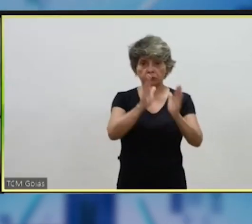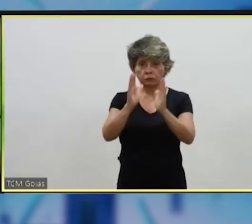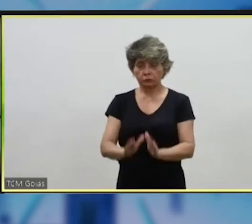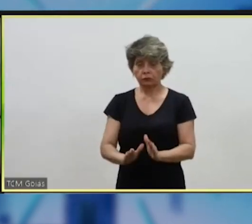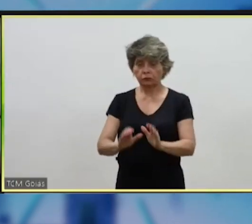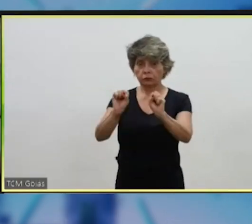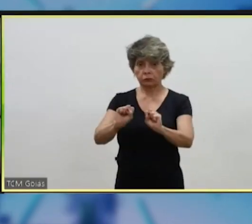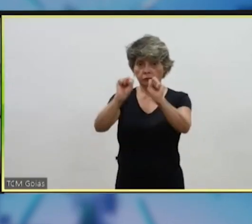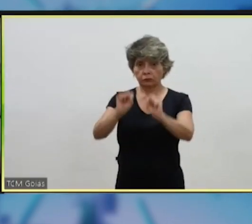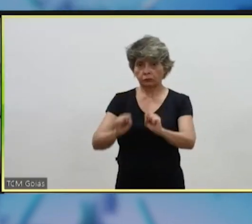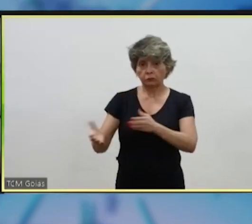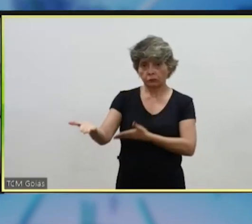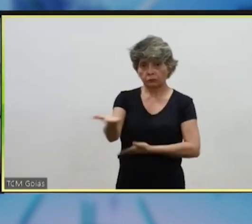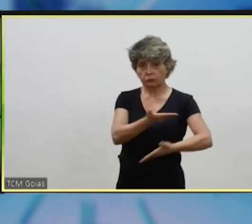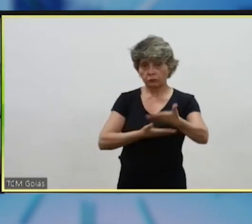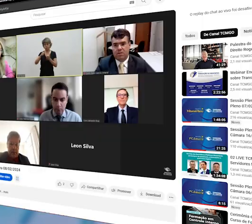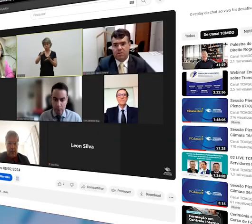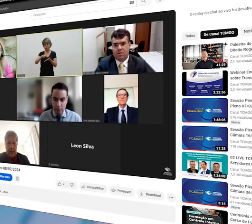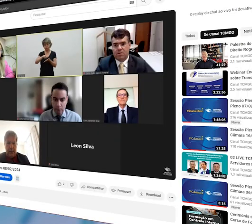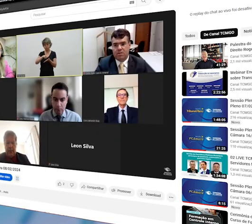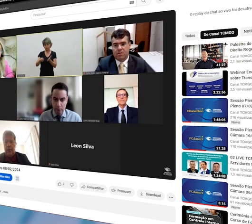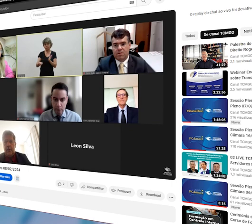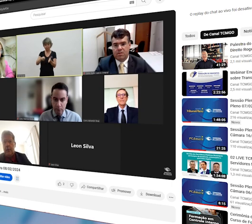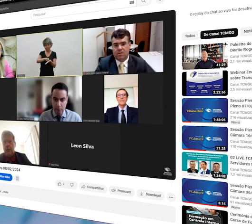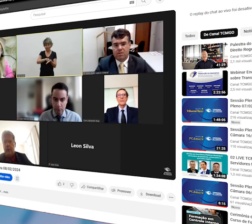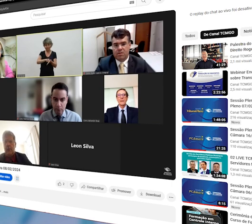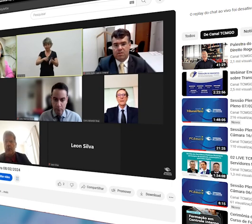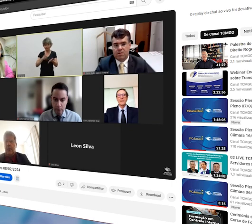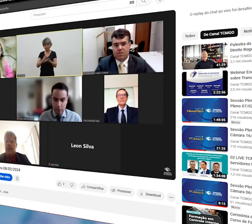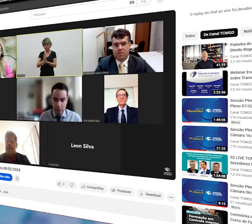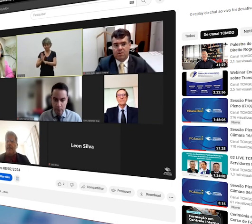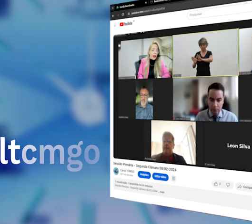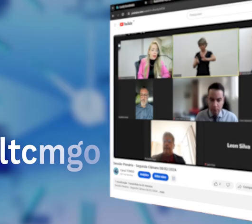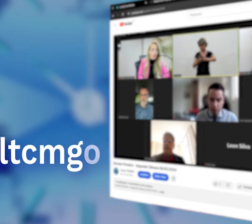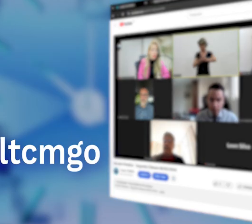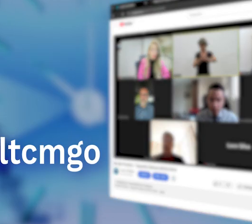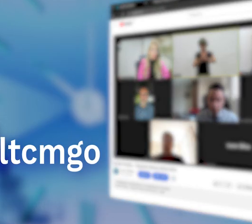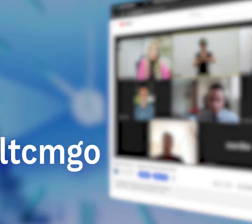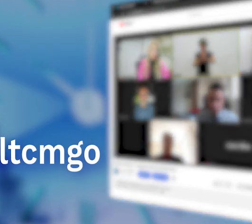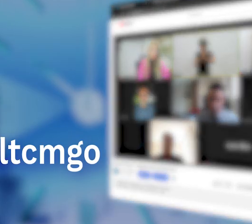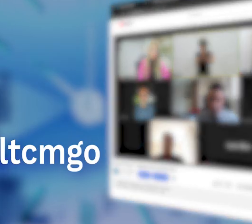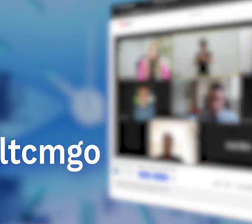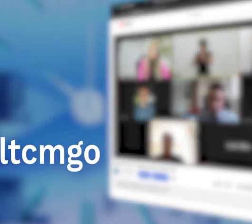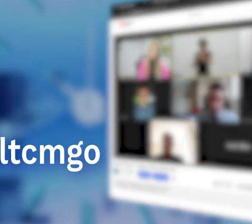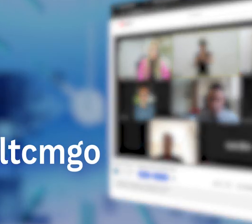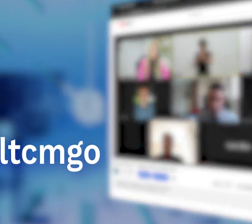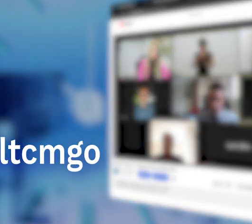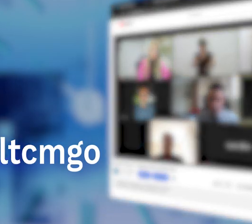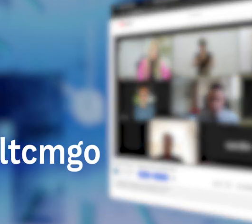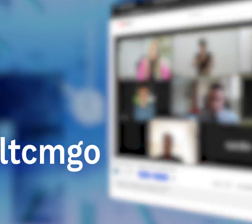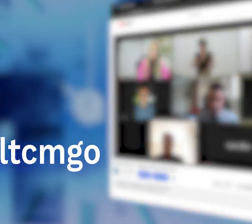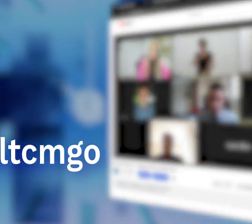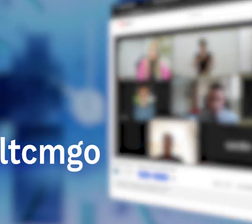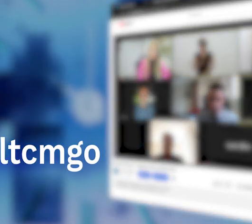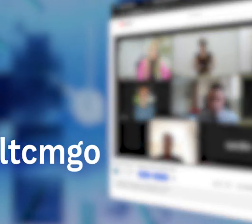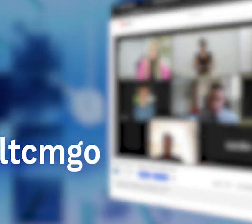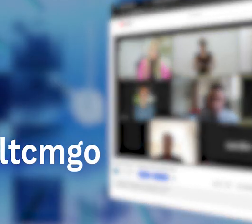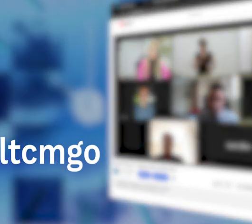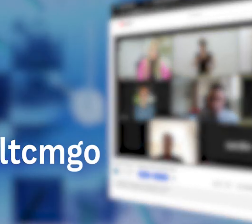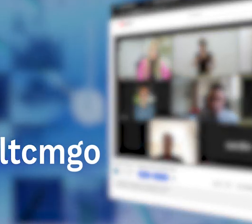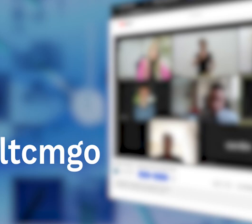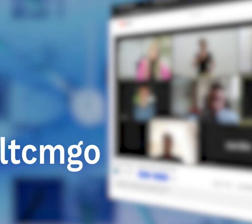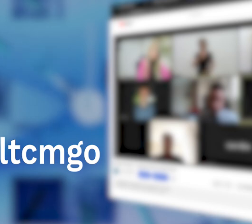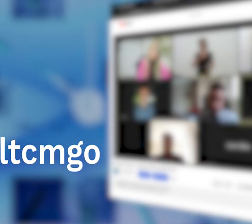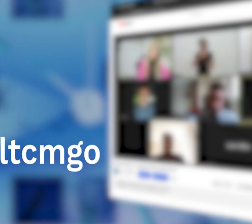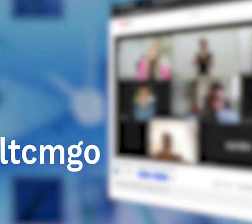foram traduzidos para a linguagem de sinais e transmitidos ao vivo. A sessão pode ser revista no canal do Tribunal no